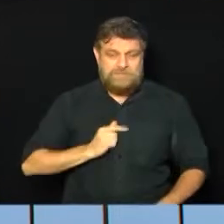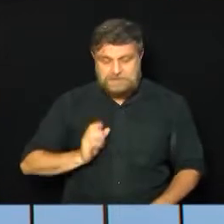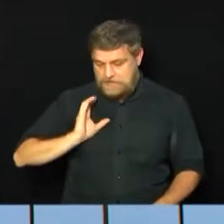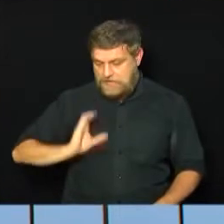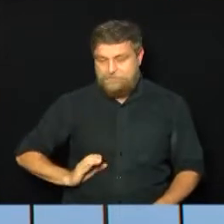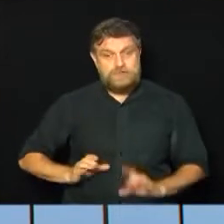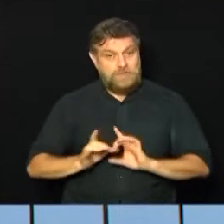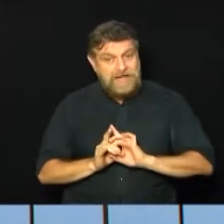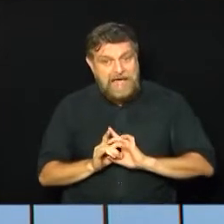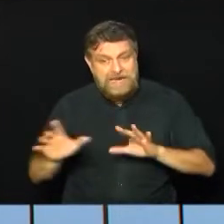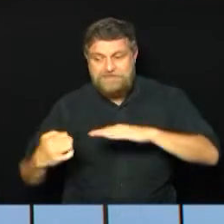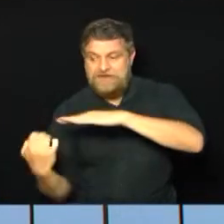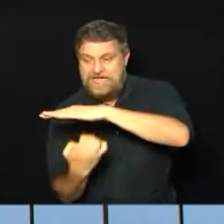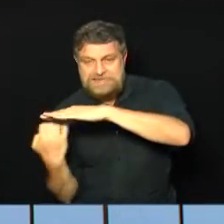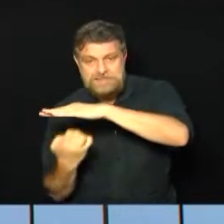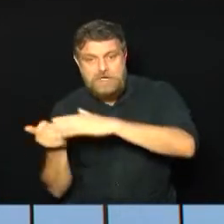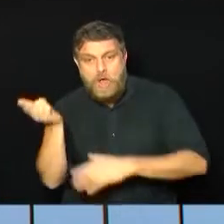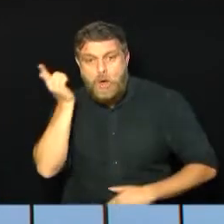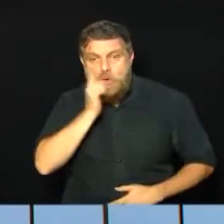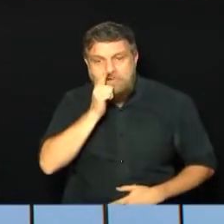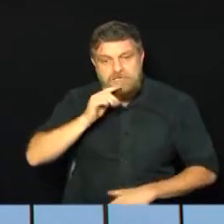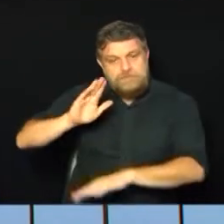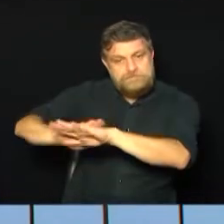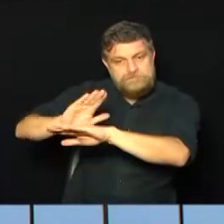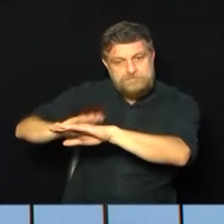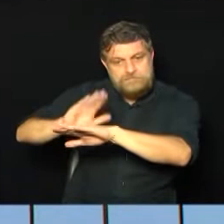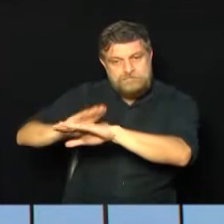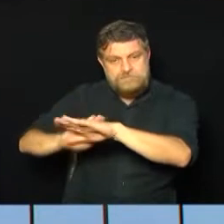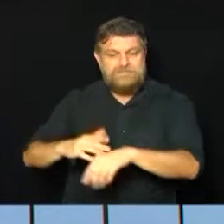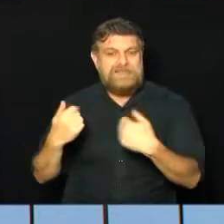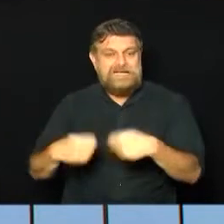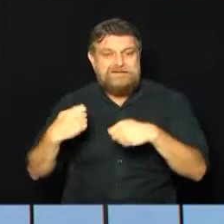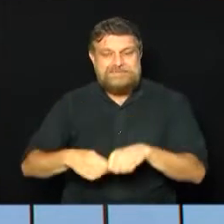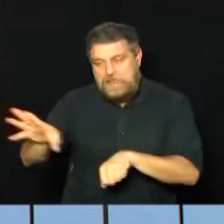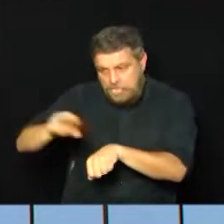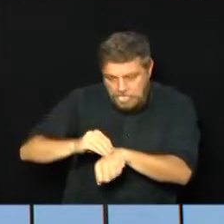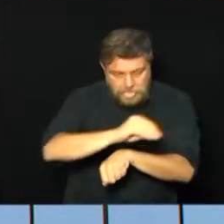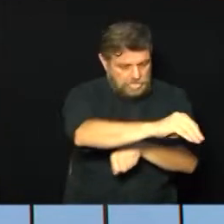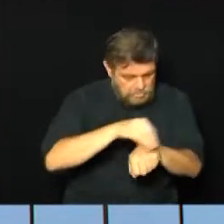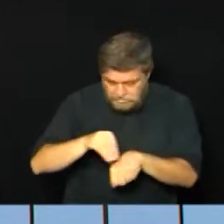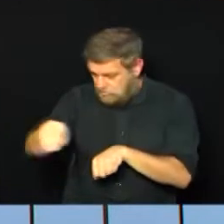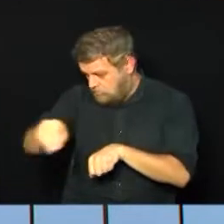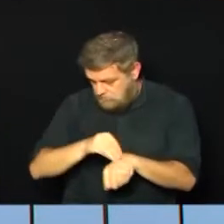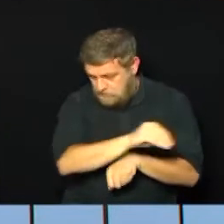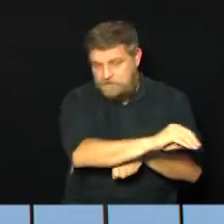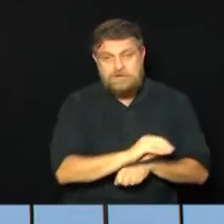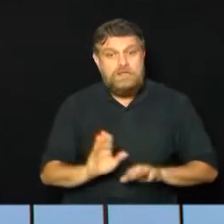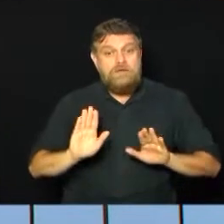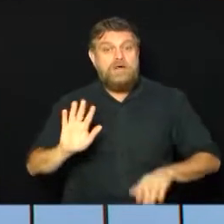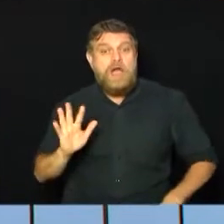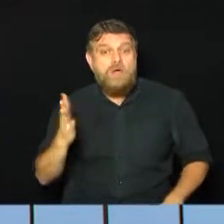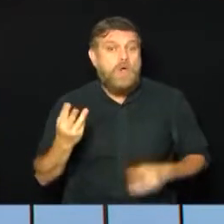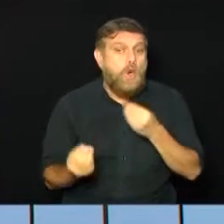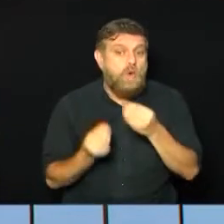mais independente, as empresas mais independentes, que elas não precisam desses intermediários, você só consegue isso através